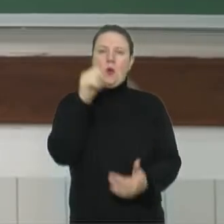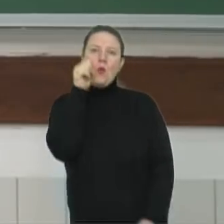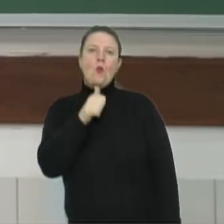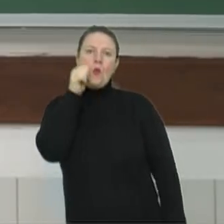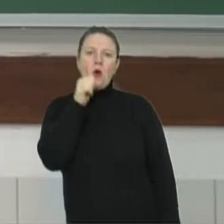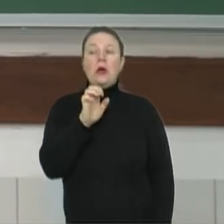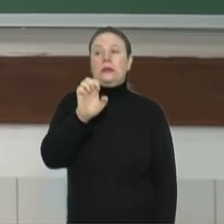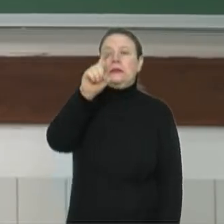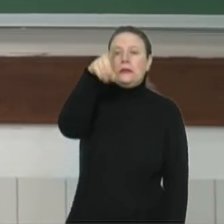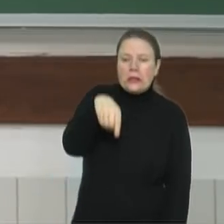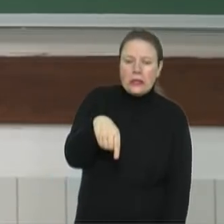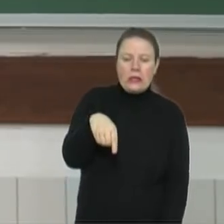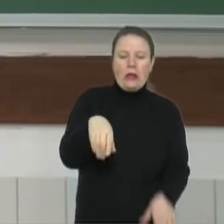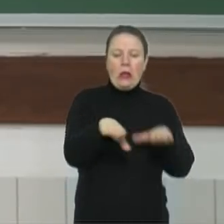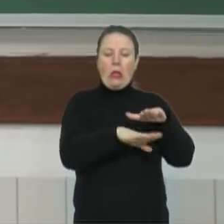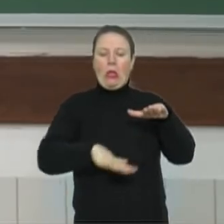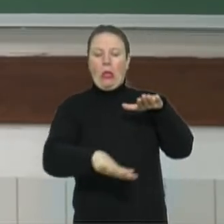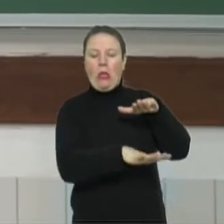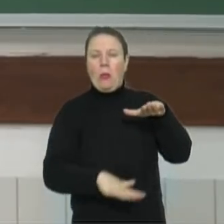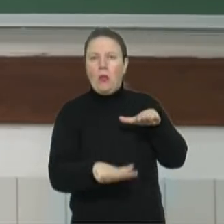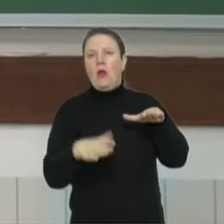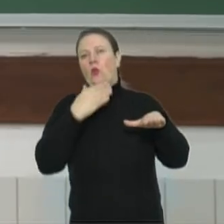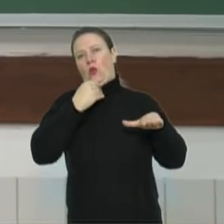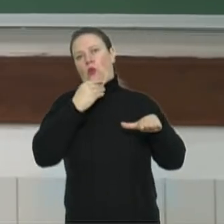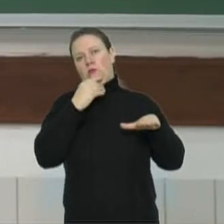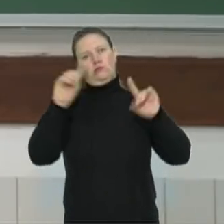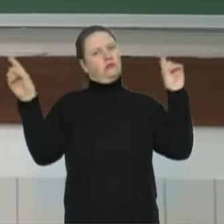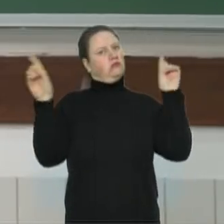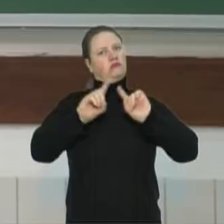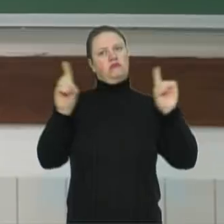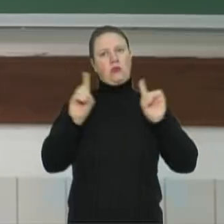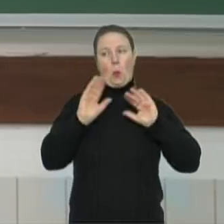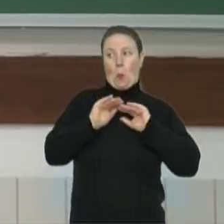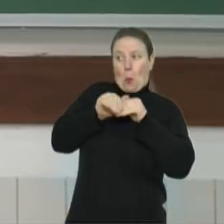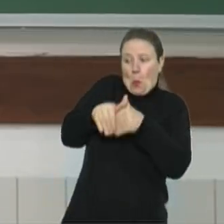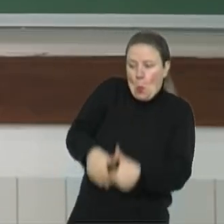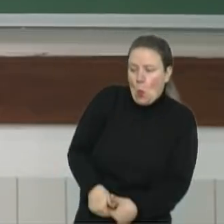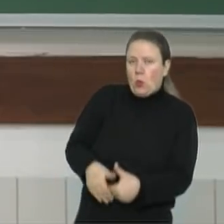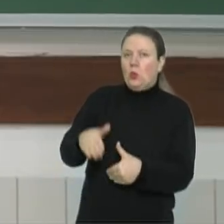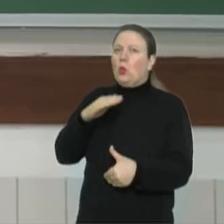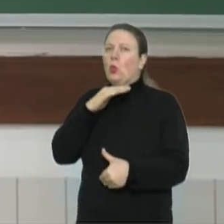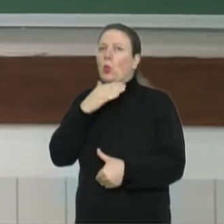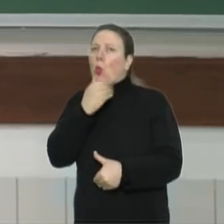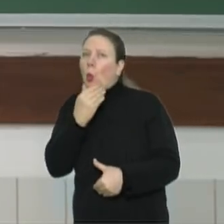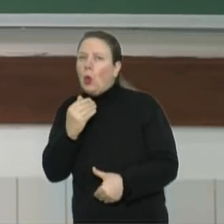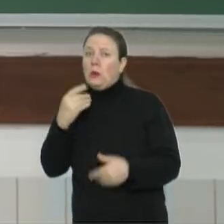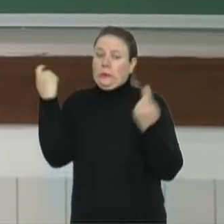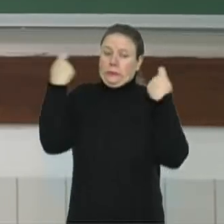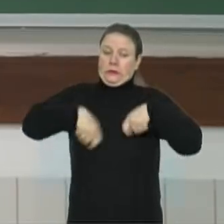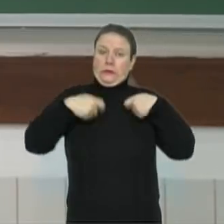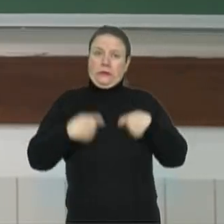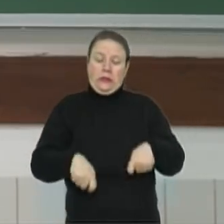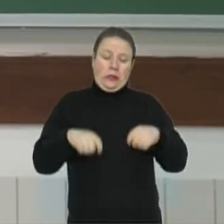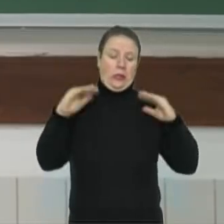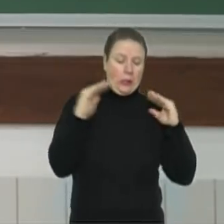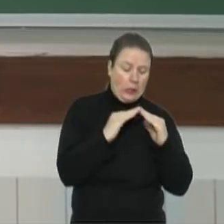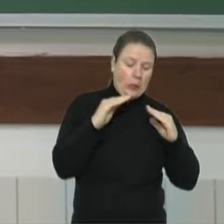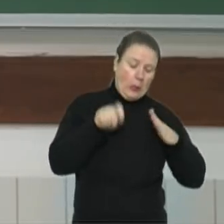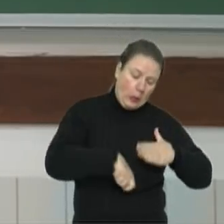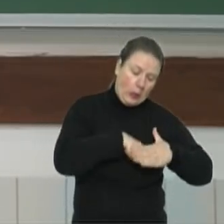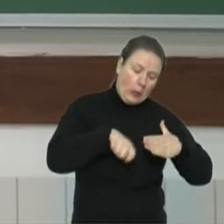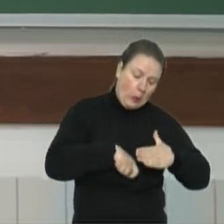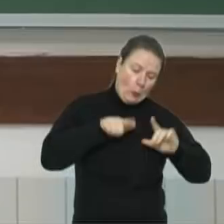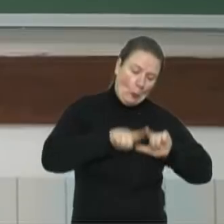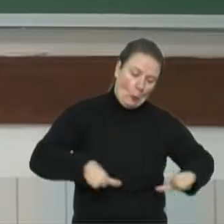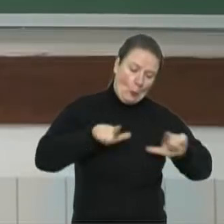que a mulher é inferior ao homem, uma essência de que a mulher é submissa ao homem, de que a mulher deve ser dona de casa. Não existe